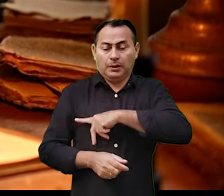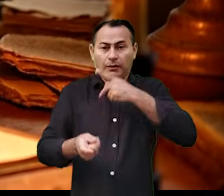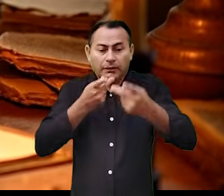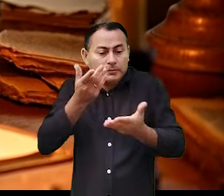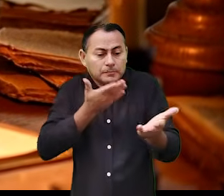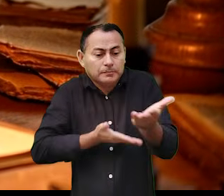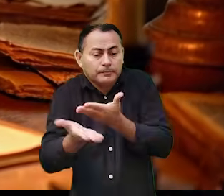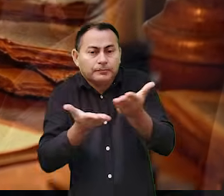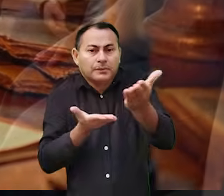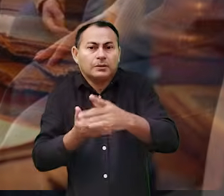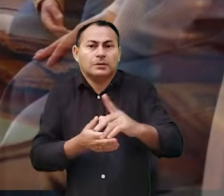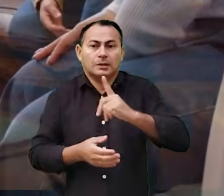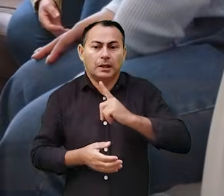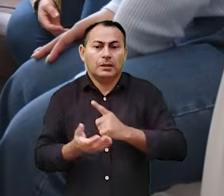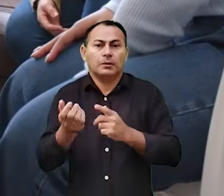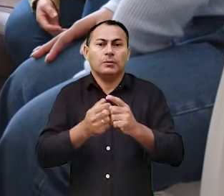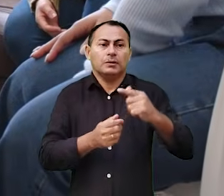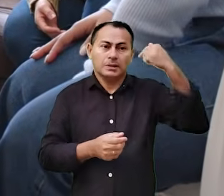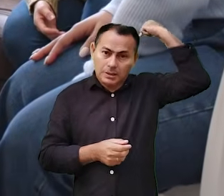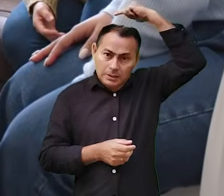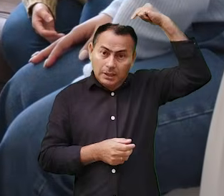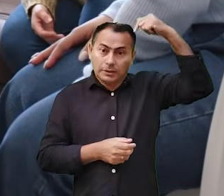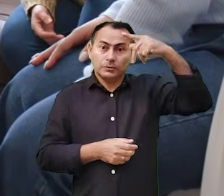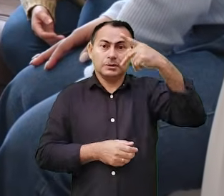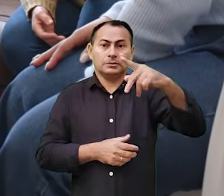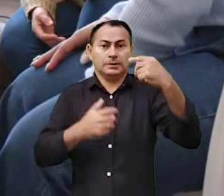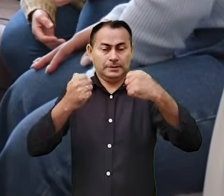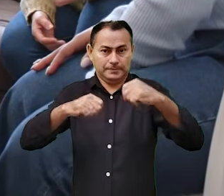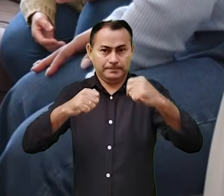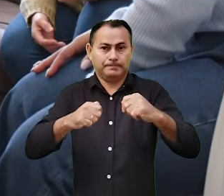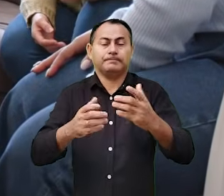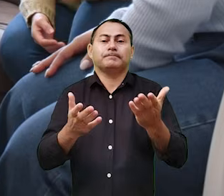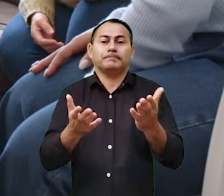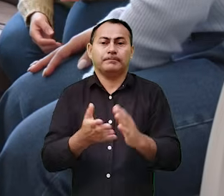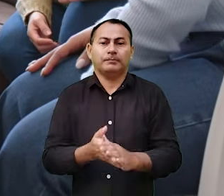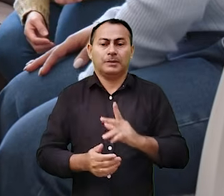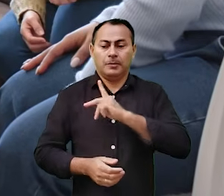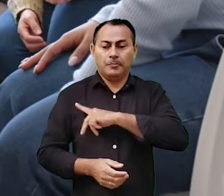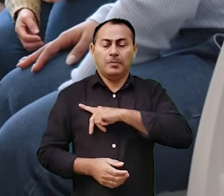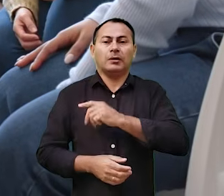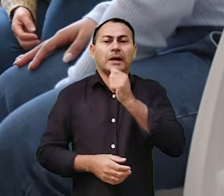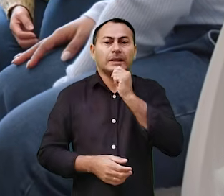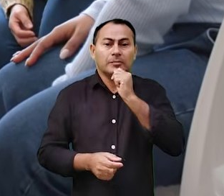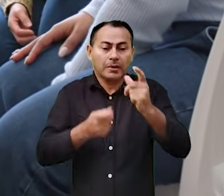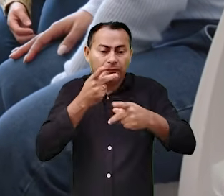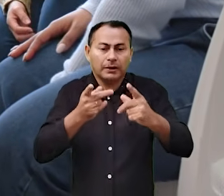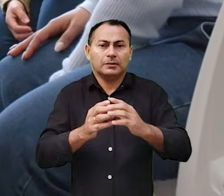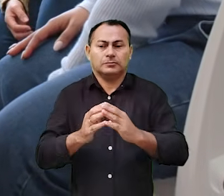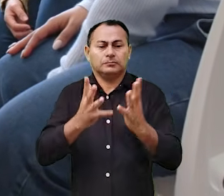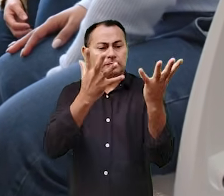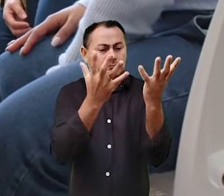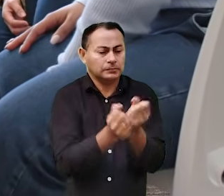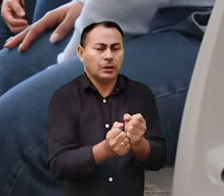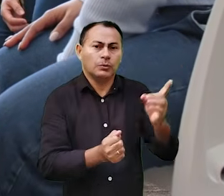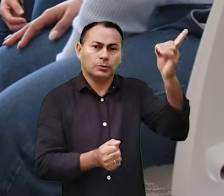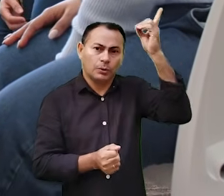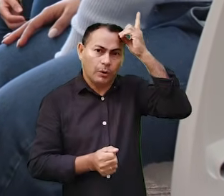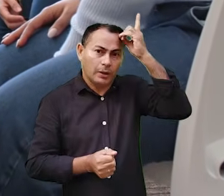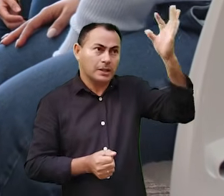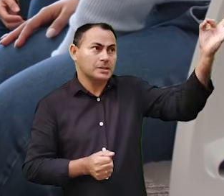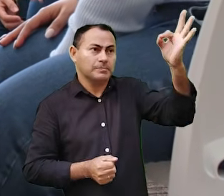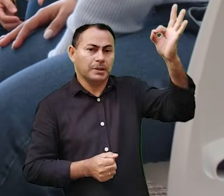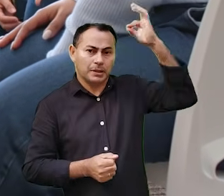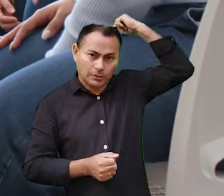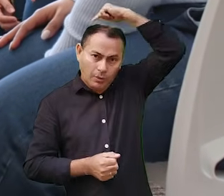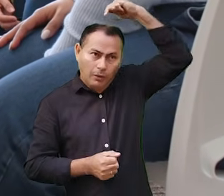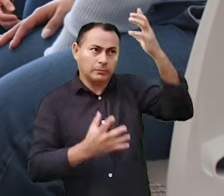disse, compartilhem o que vocês têm com os santos em suas necessidades. E Paulo ainda cita a hospitalidade como um dom